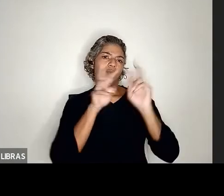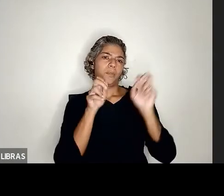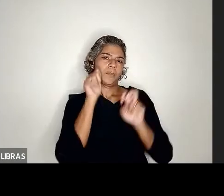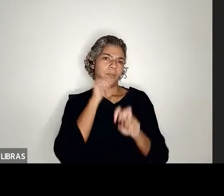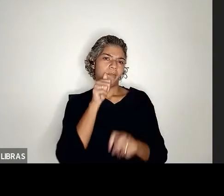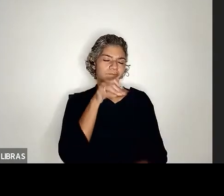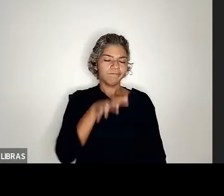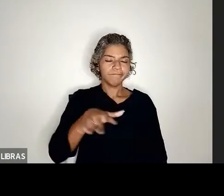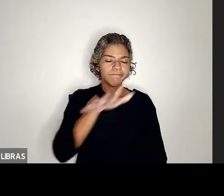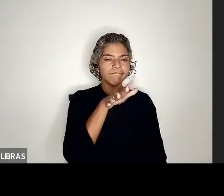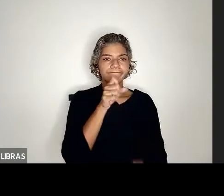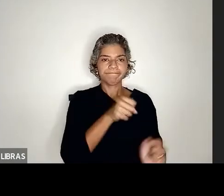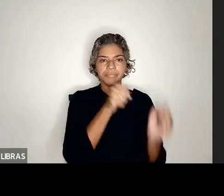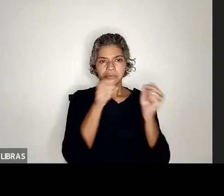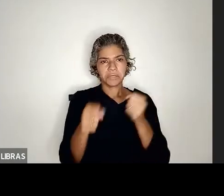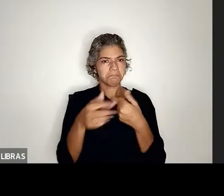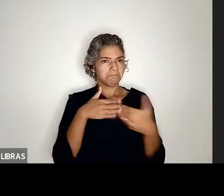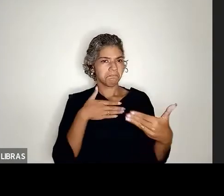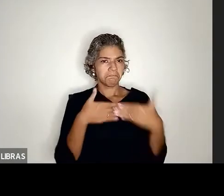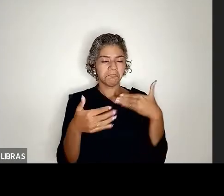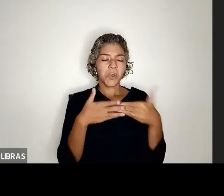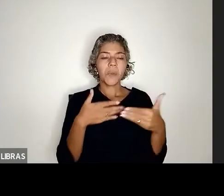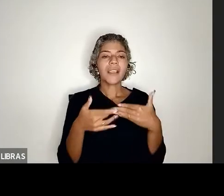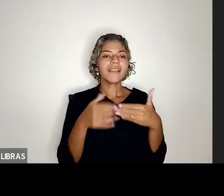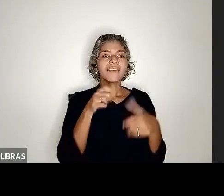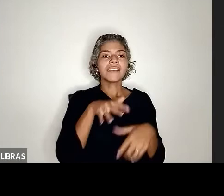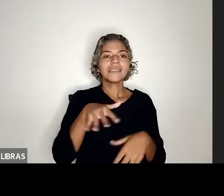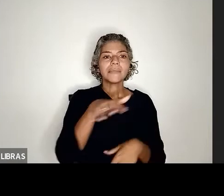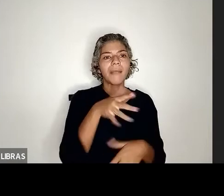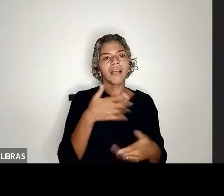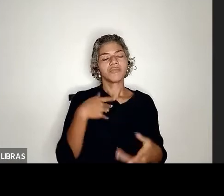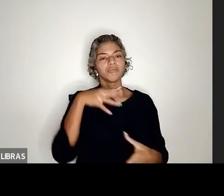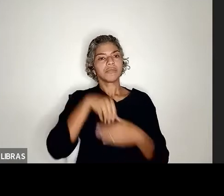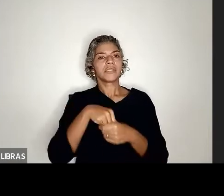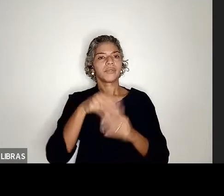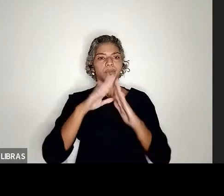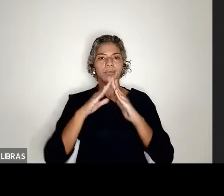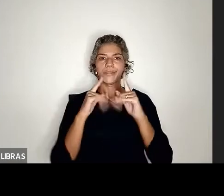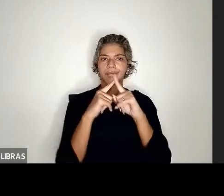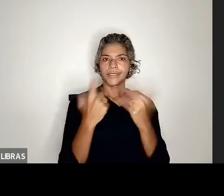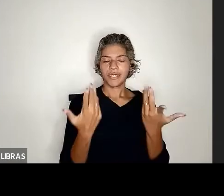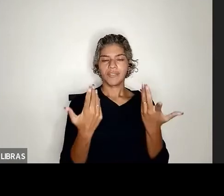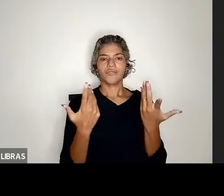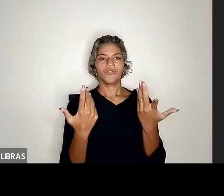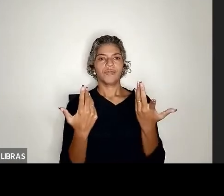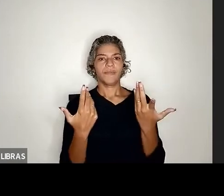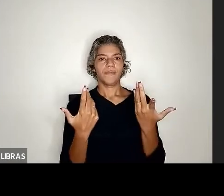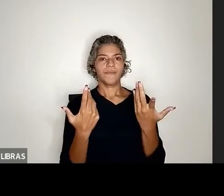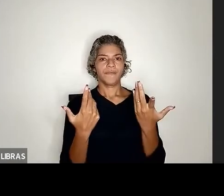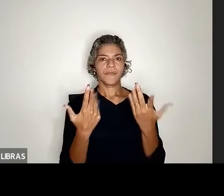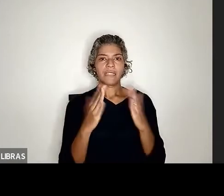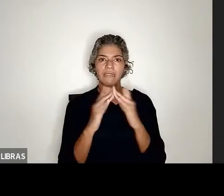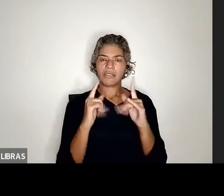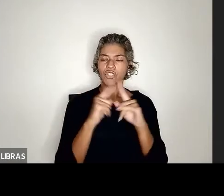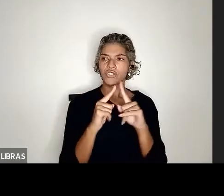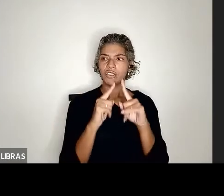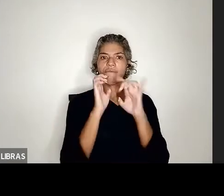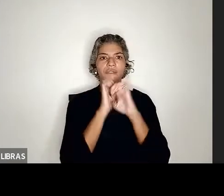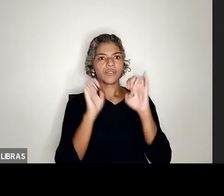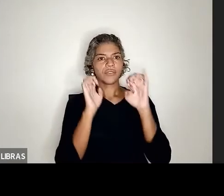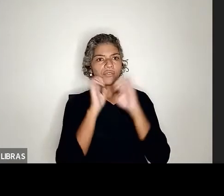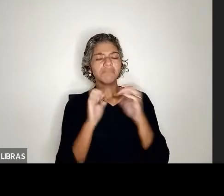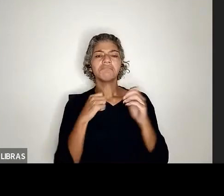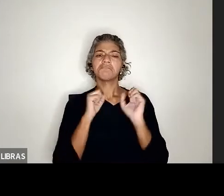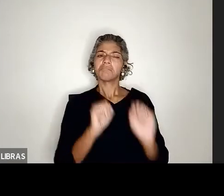esses espaços, nos púlpitos das suas igrejas evangélicas, que elas possam ser pastoras, que